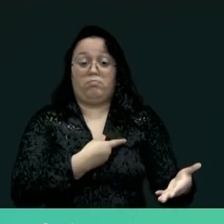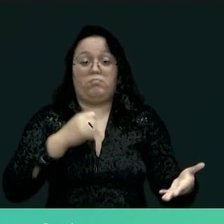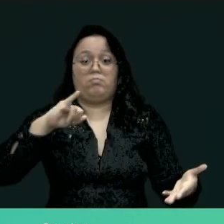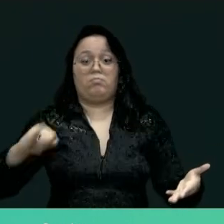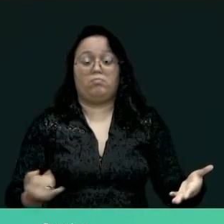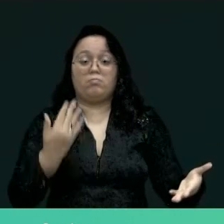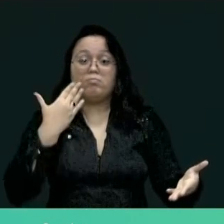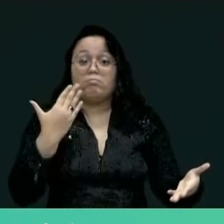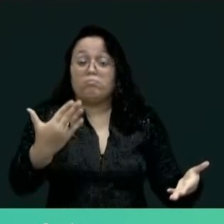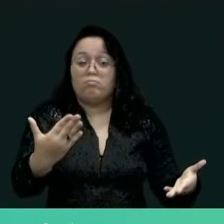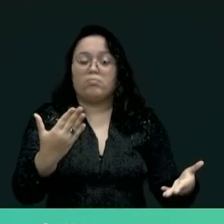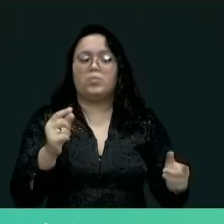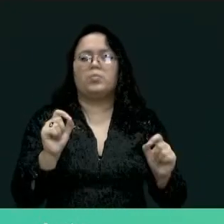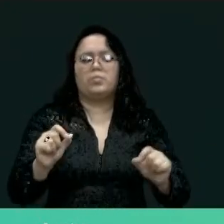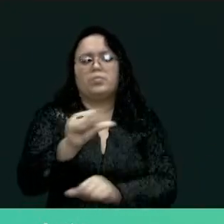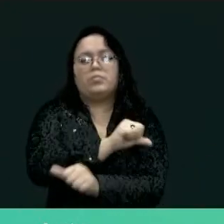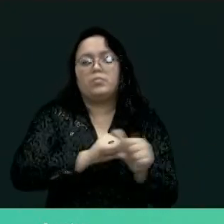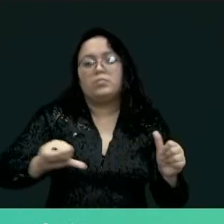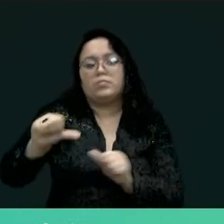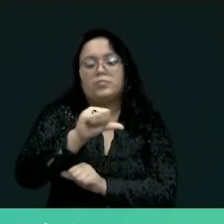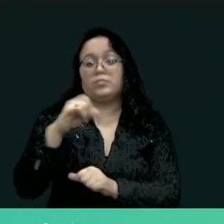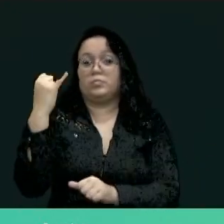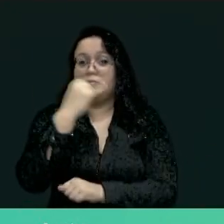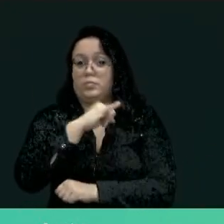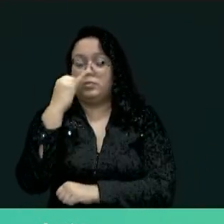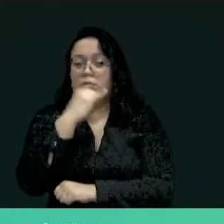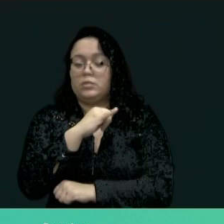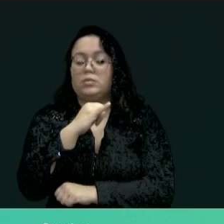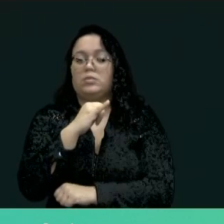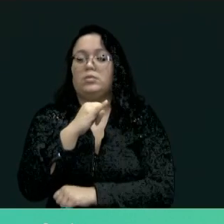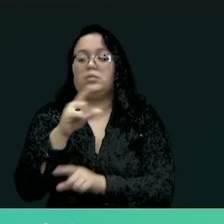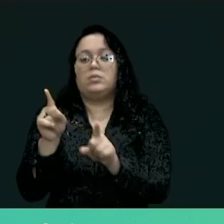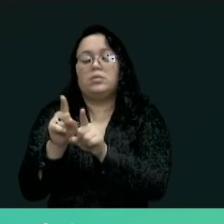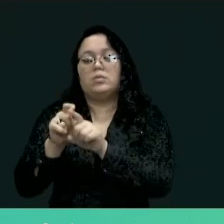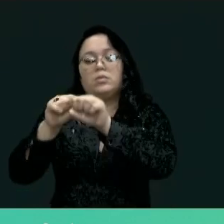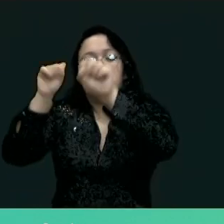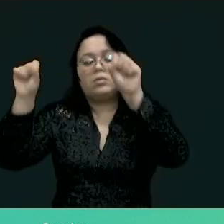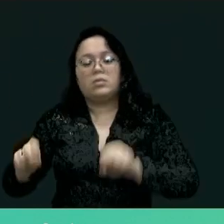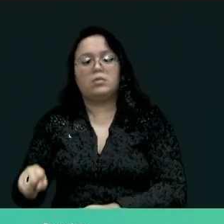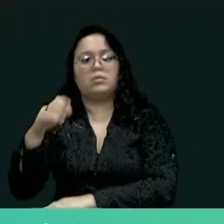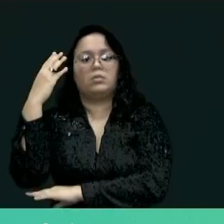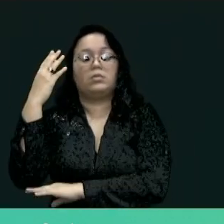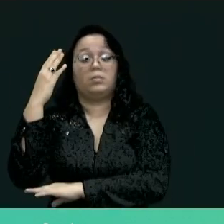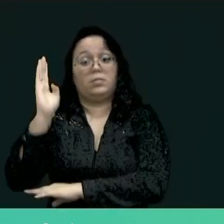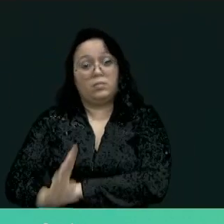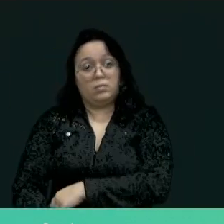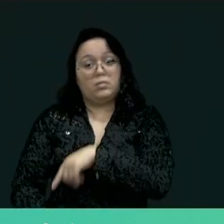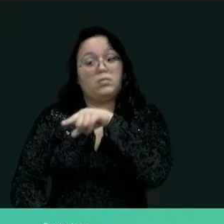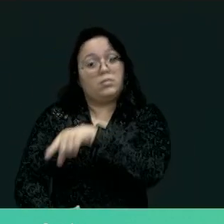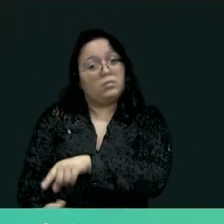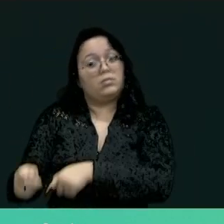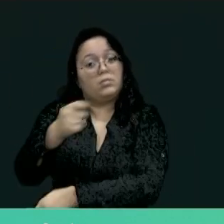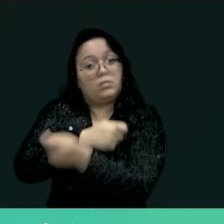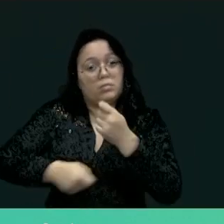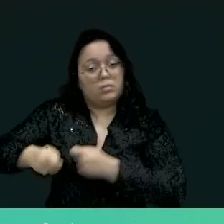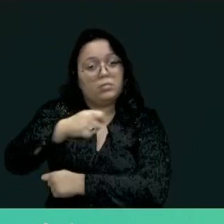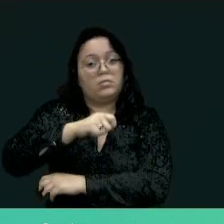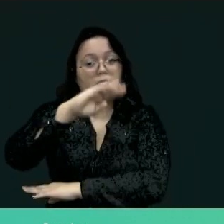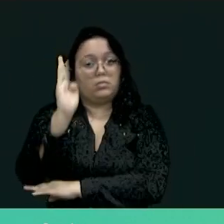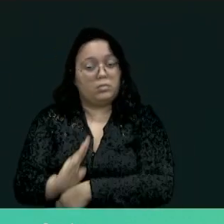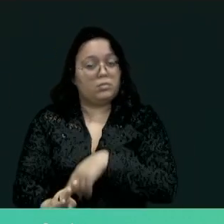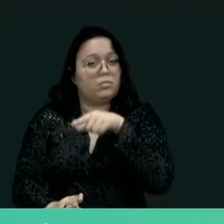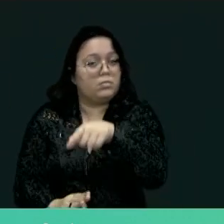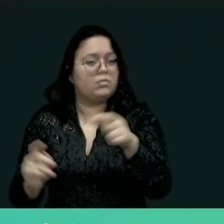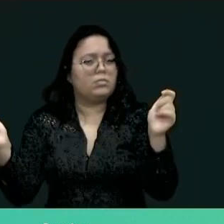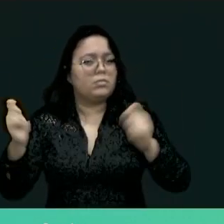oportunidade única de transformar o sistema brasileiro, a economia brasileira,